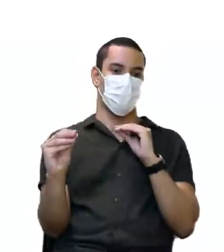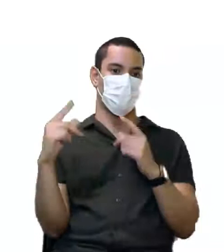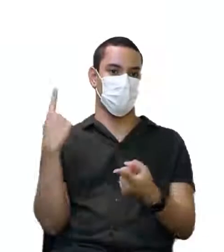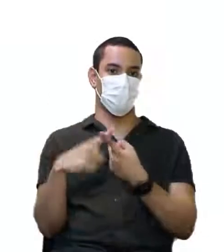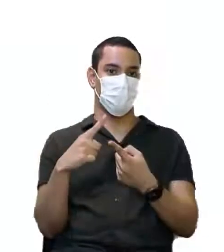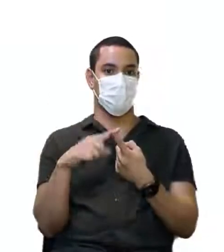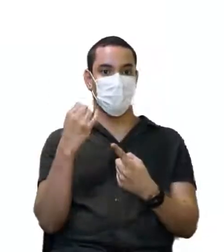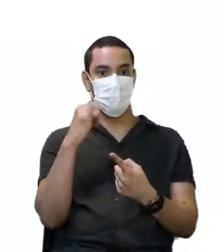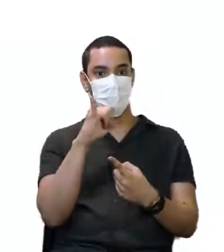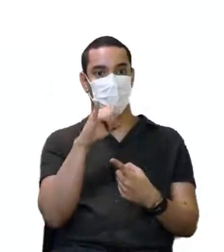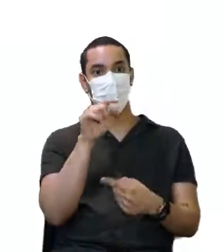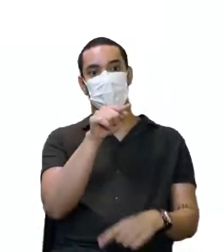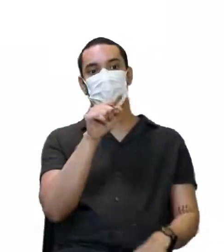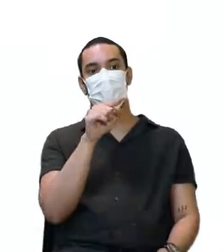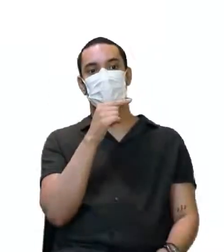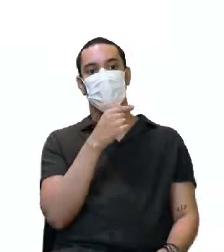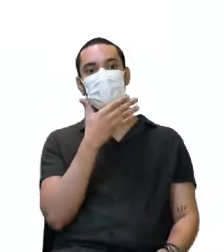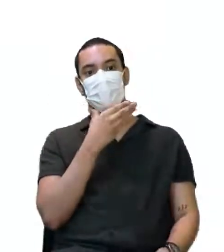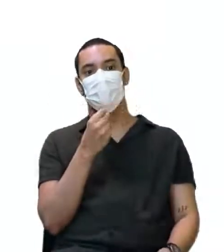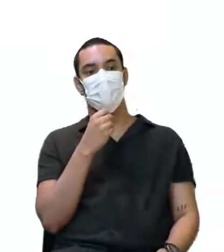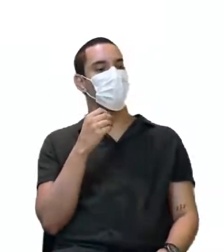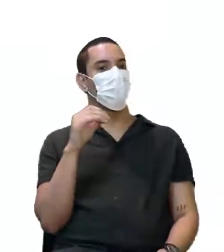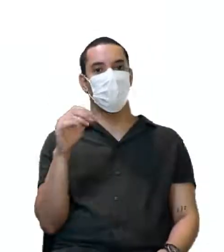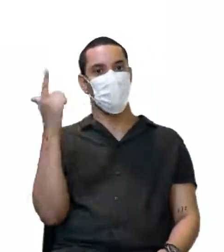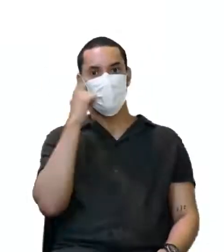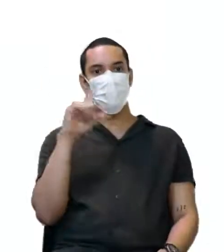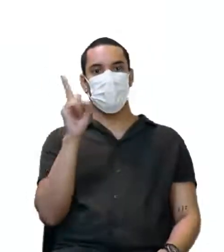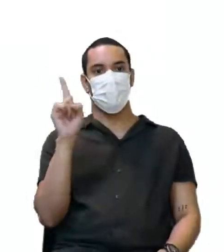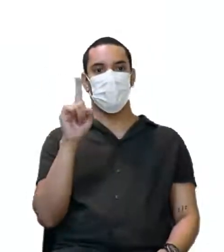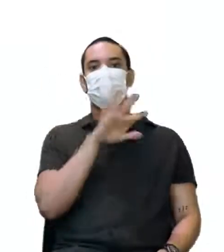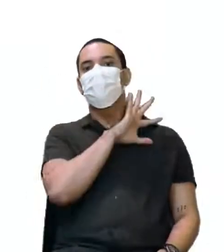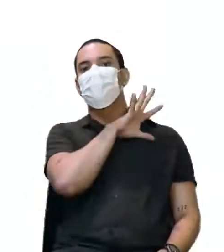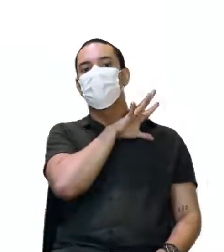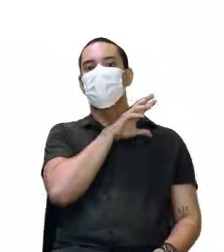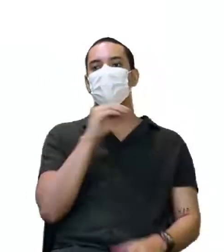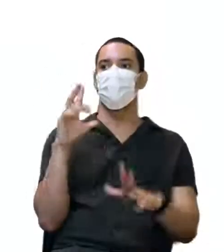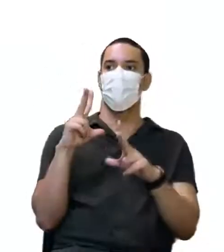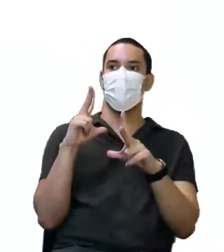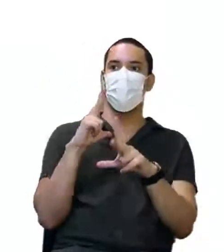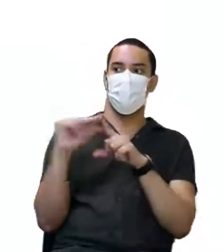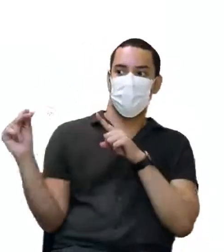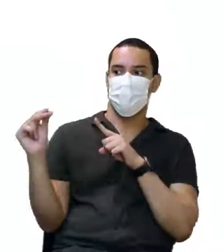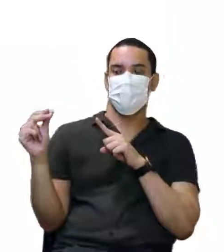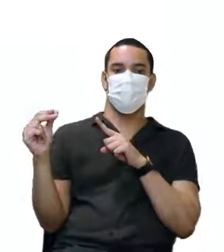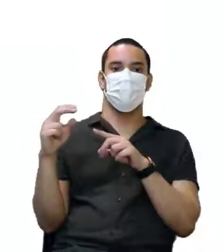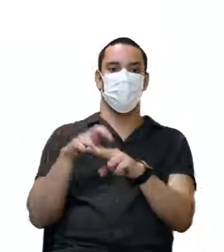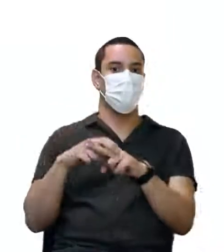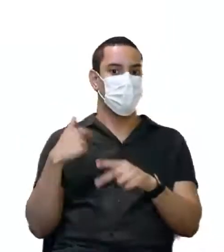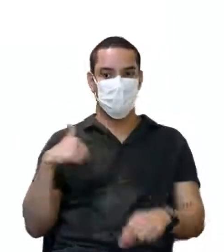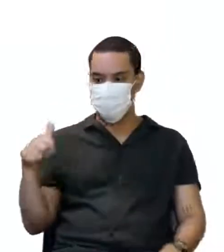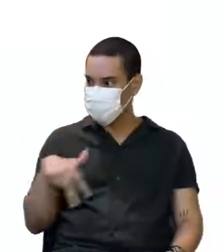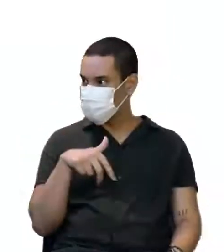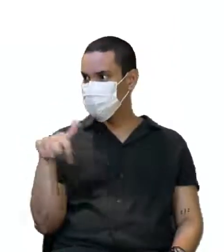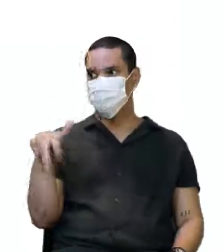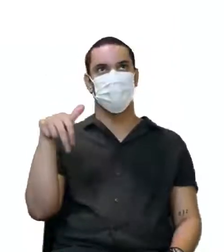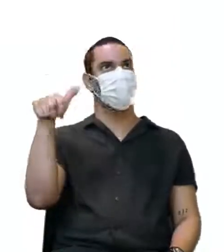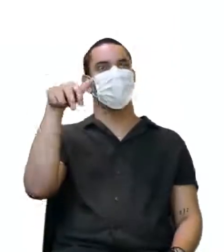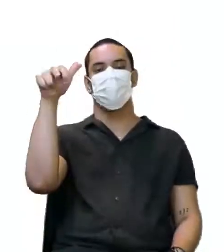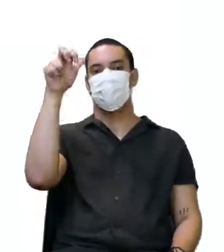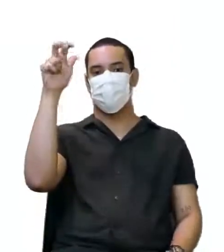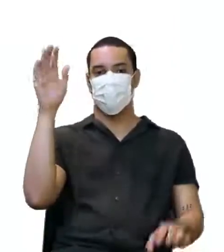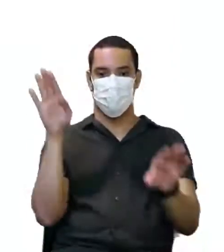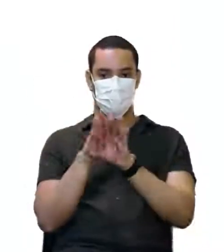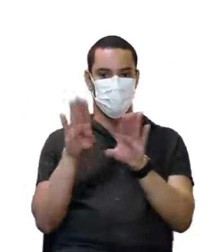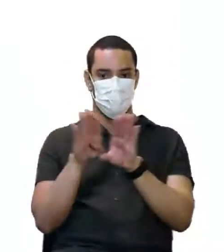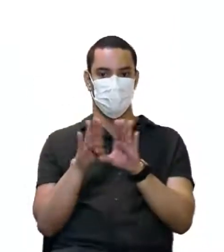o bicho vença, né? Esse Australopithecus aí já era. Aí ela tem que... Se entregar também